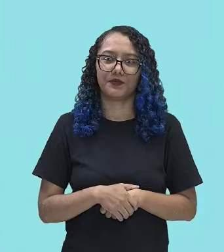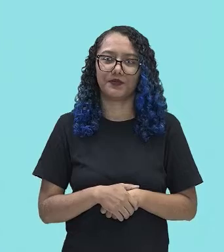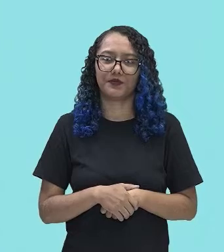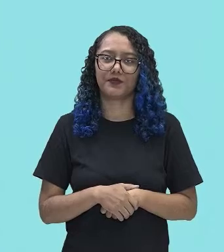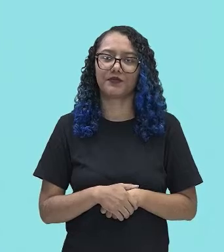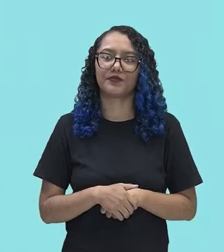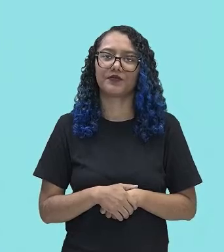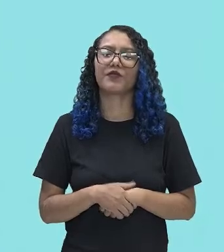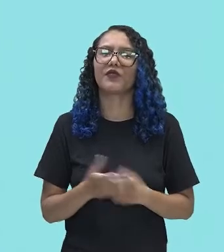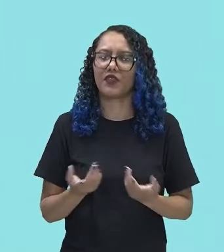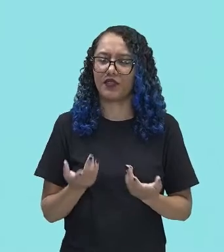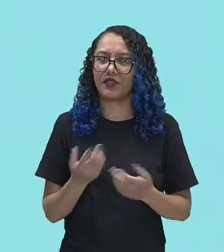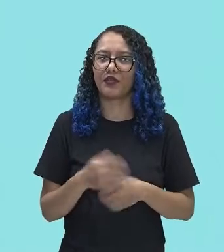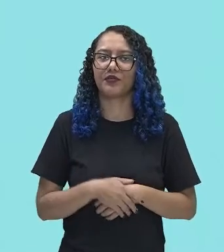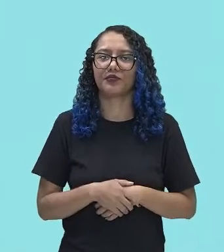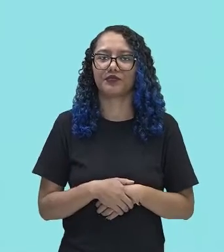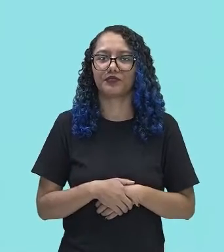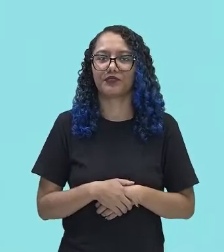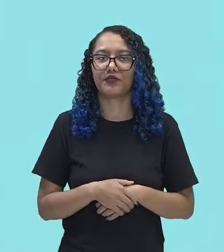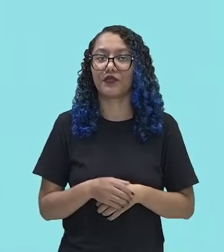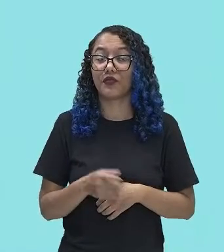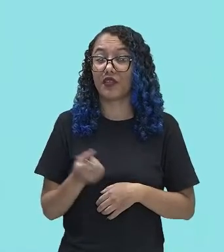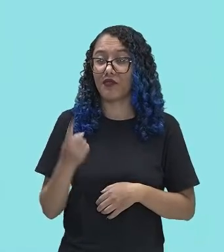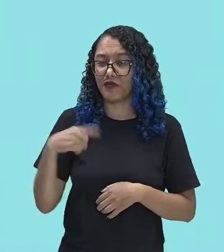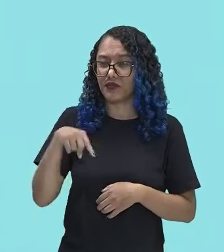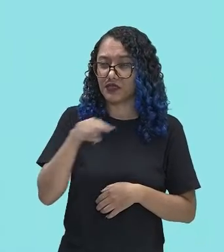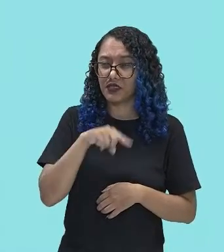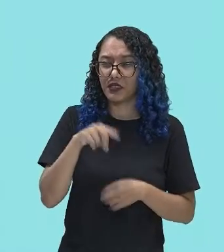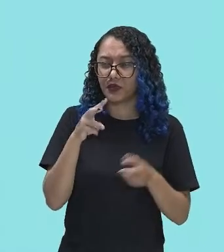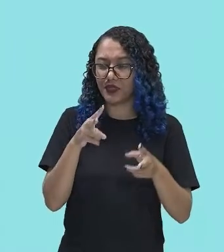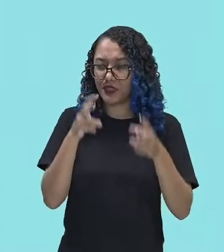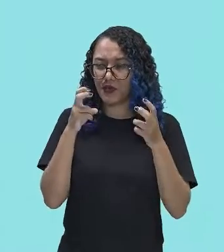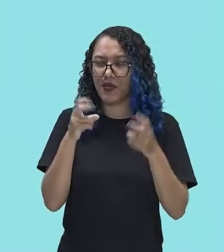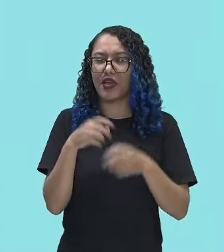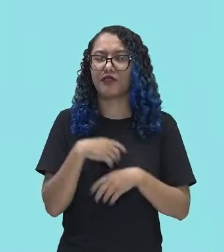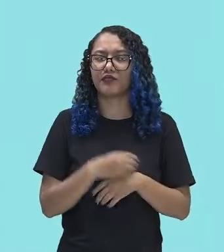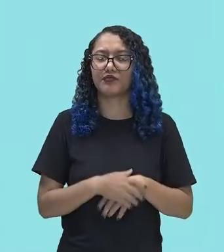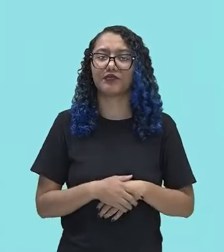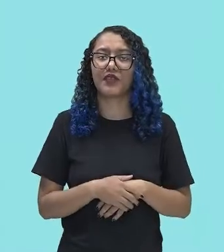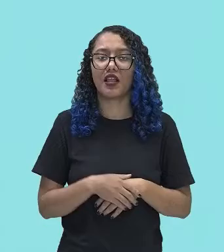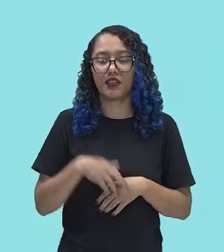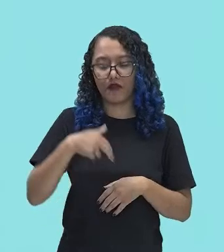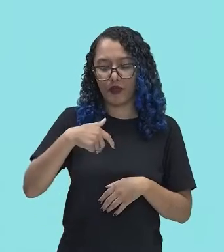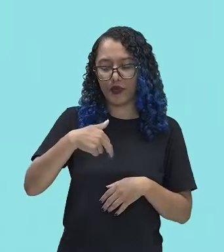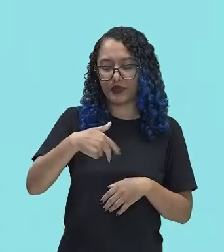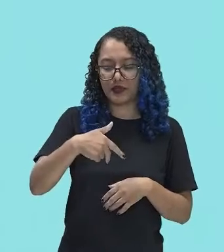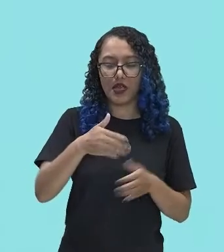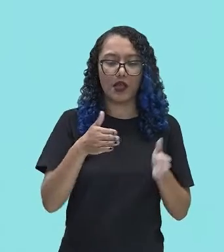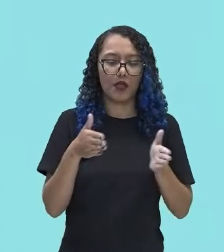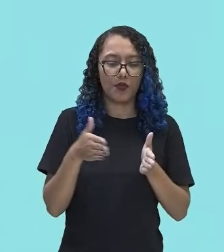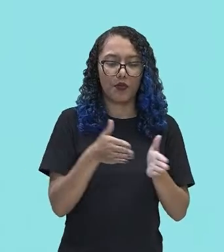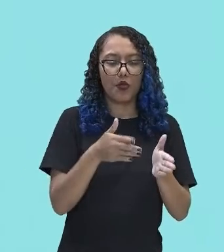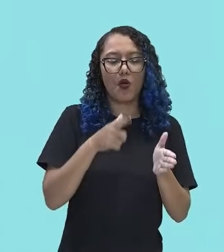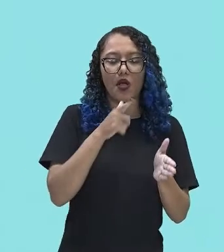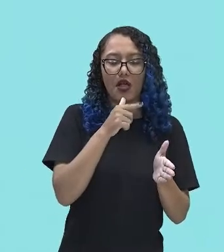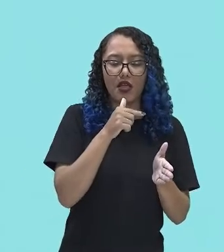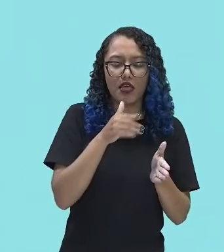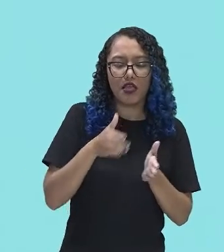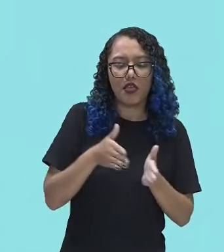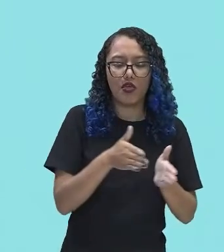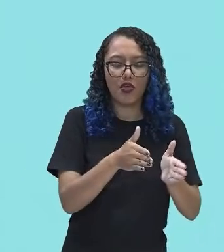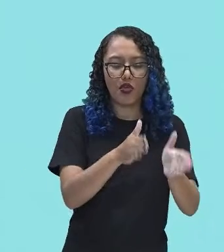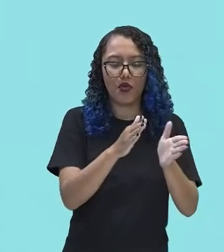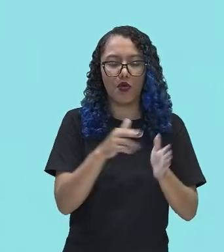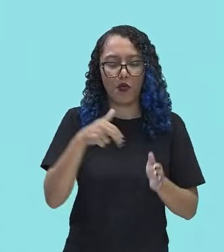Vocês viram aí, olha, que ela passou perto aí desse lago maravilhoso, desse rio, num calor danado,